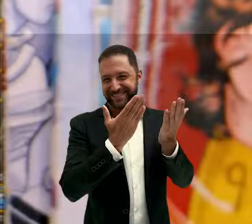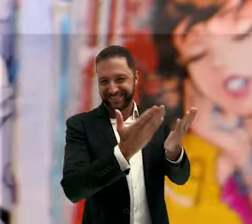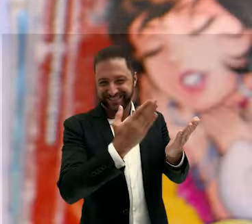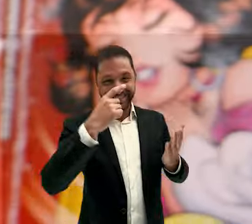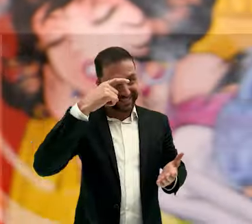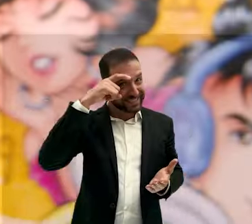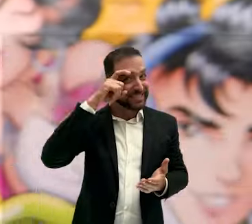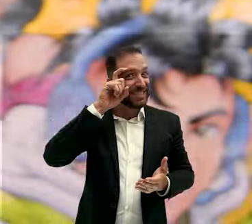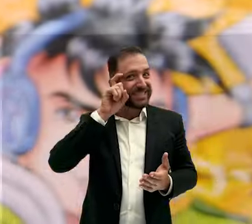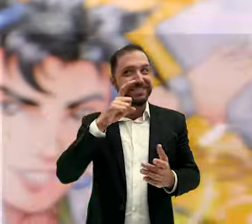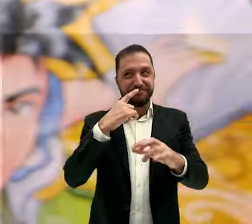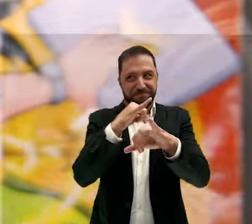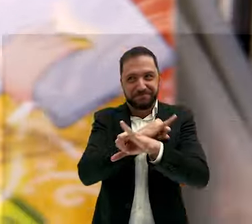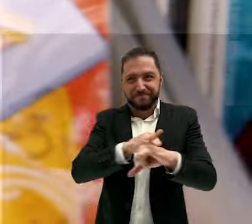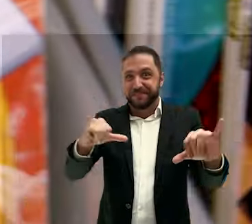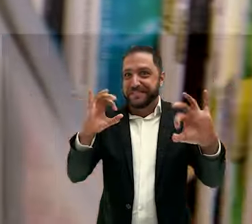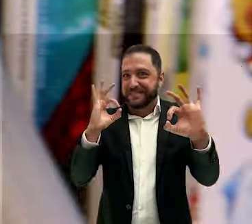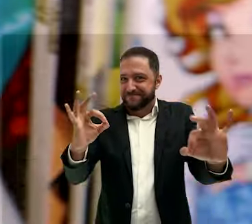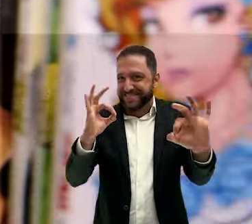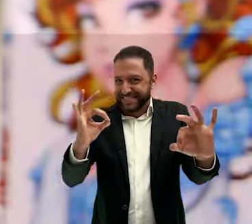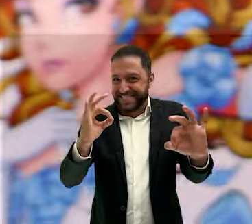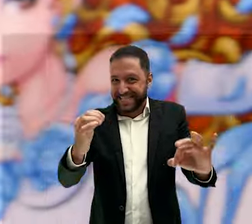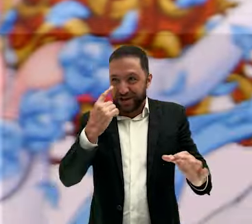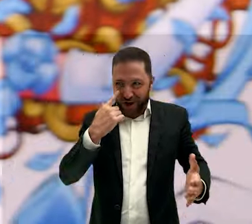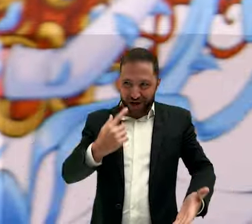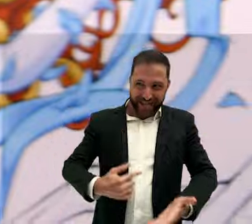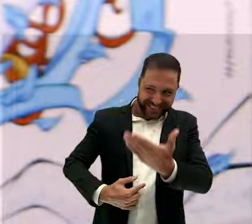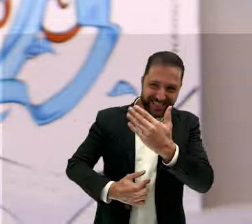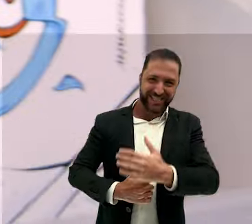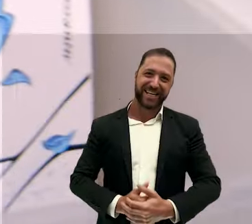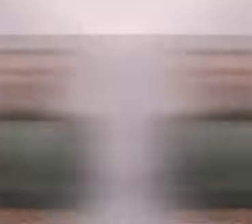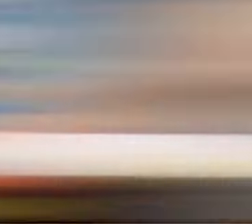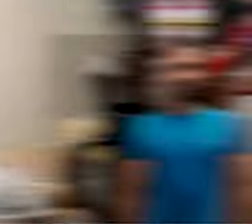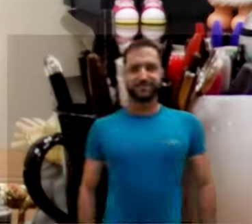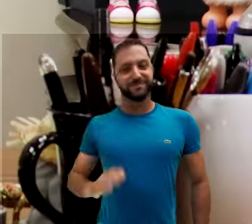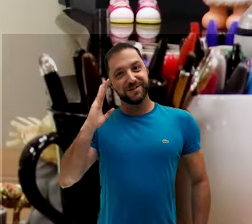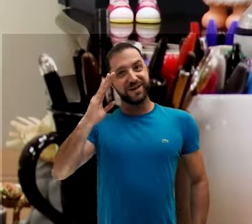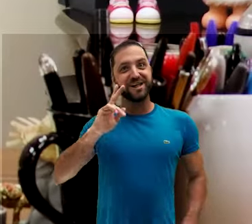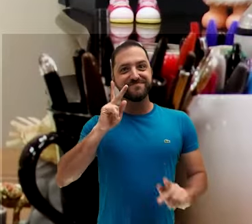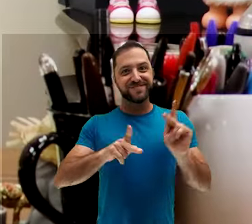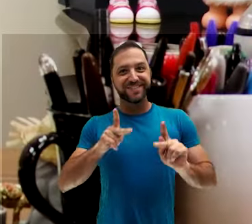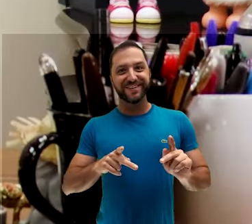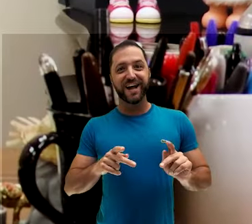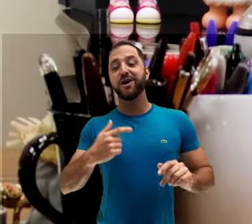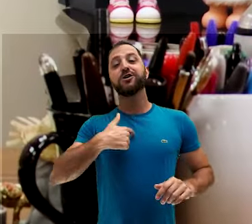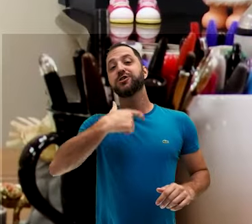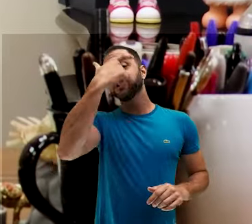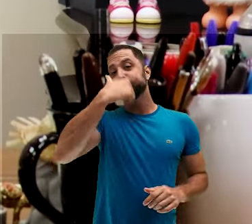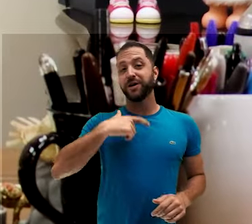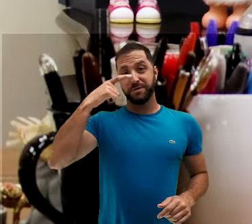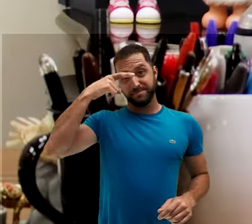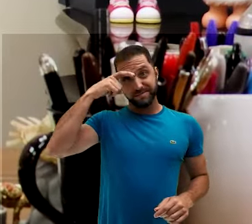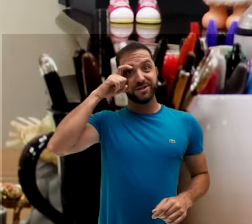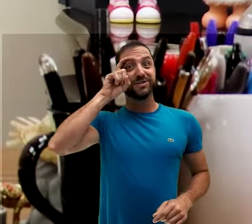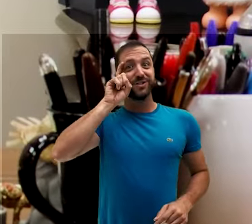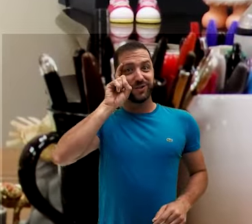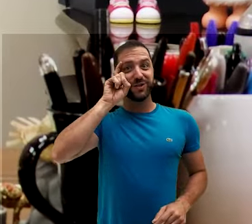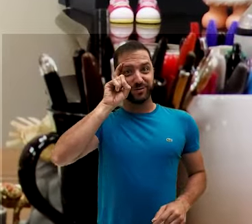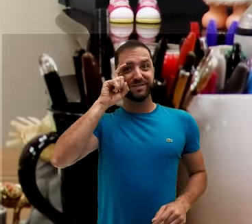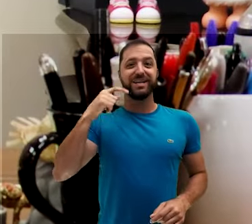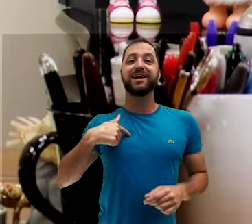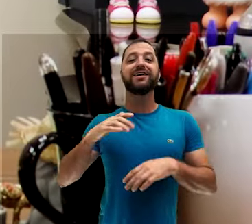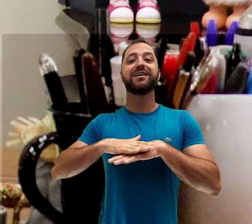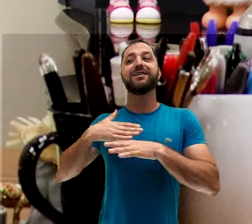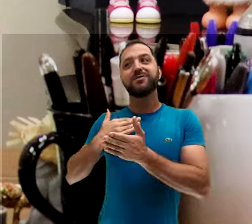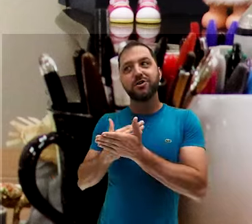Maurício de Souza tem um recado muito especial a todos. Olá, pessoal! Eu sou Maurício de Souza, o